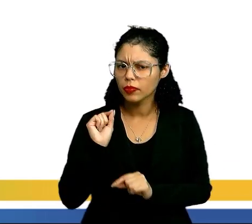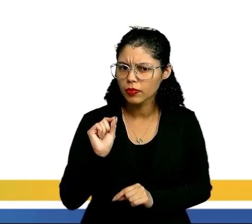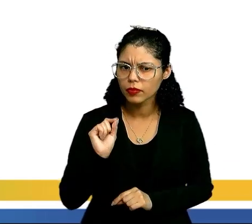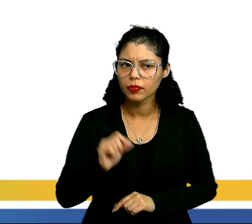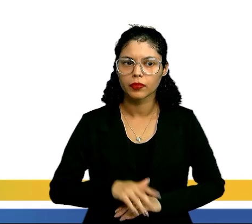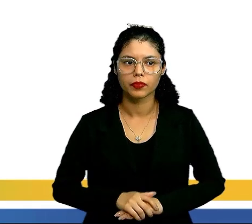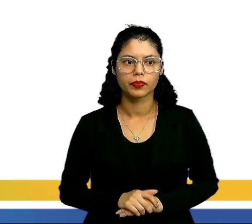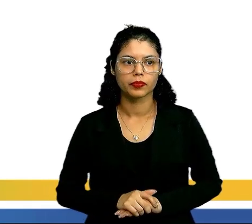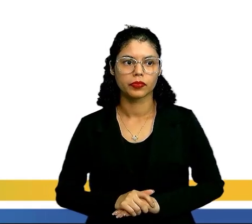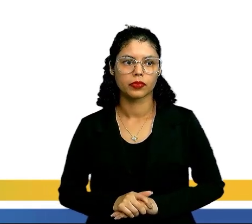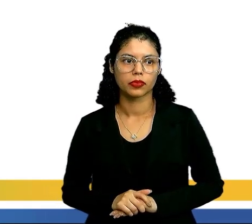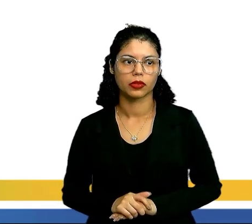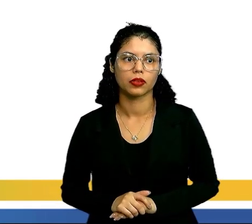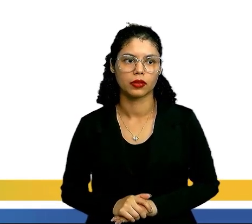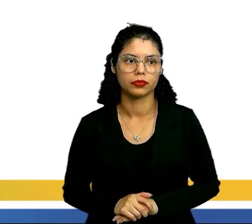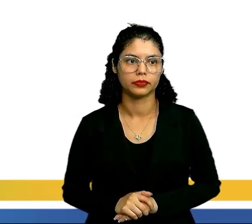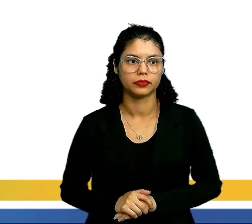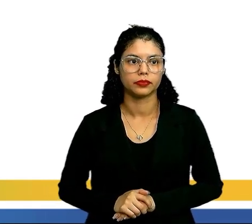que serão.